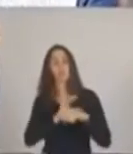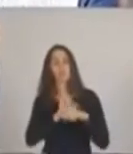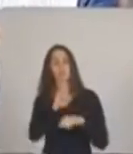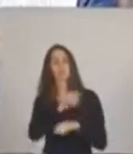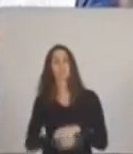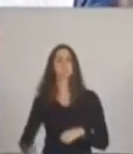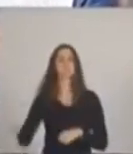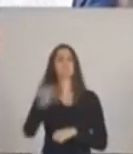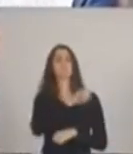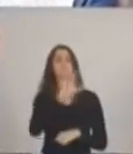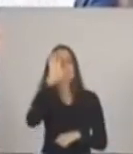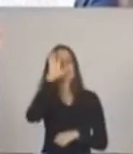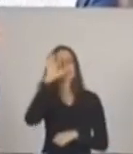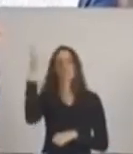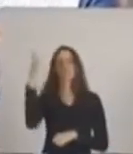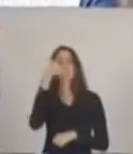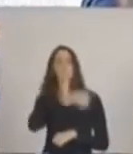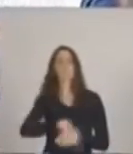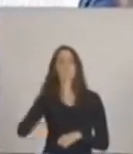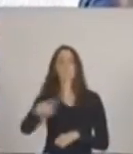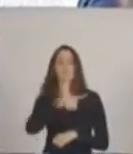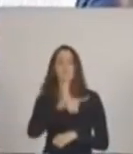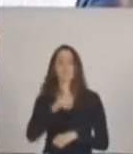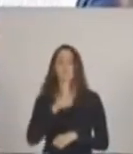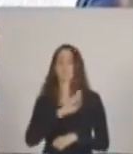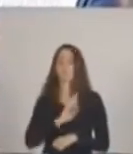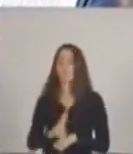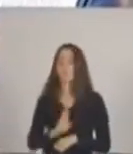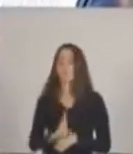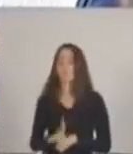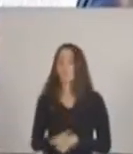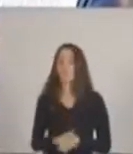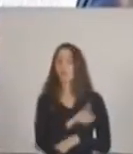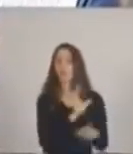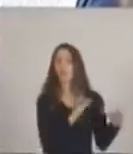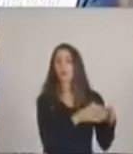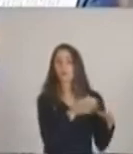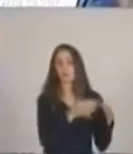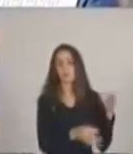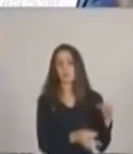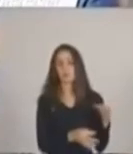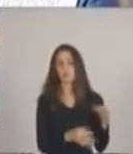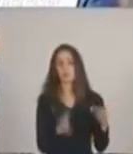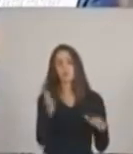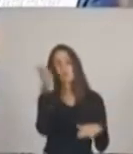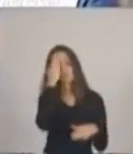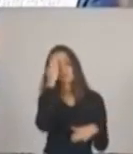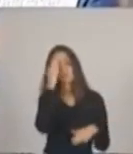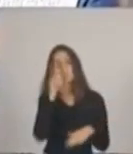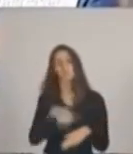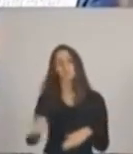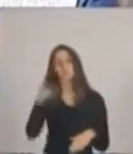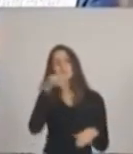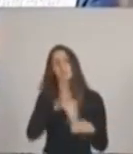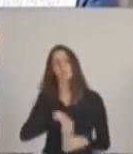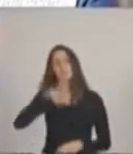vai decidir, mas o plenário, não é o plenário da Comissão de Justiça, não, que eu tenho certeza que todo mundo vai votar favorável ao meu projeto, ao meu relatório de